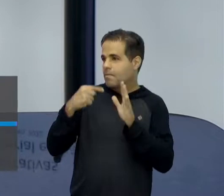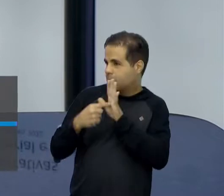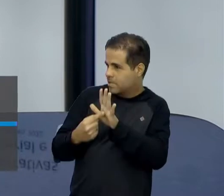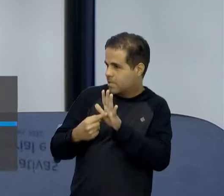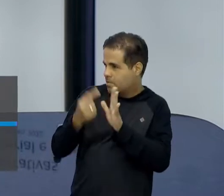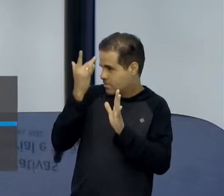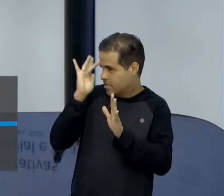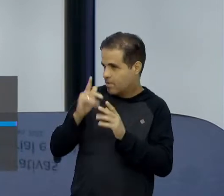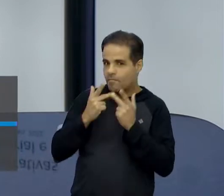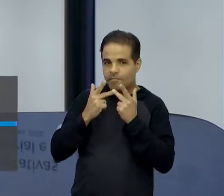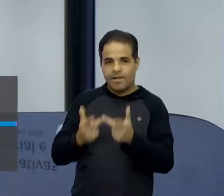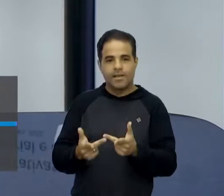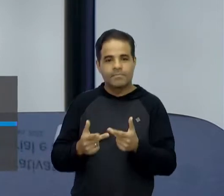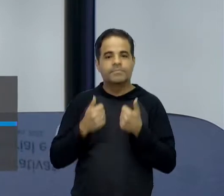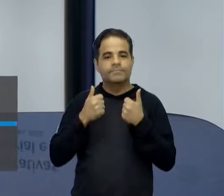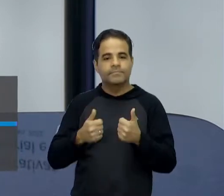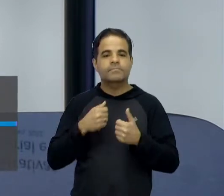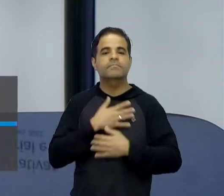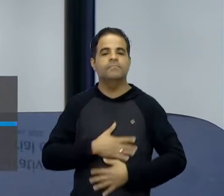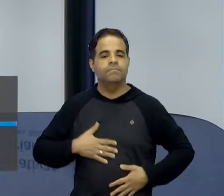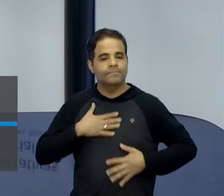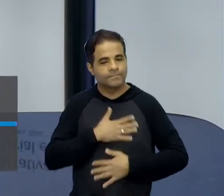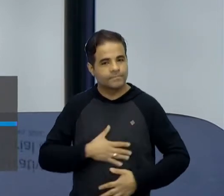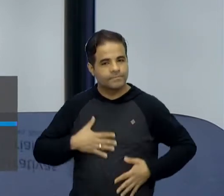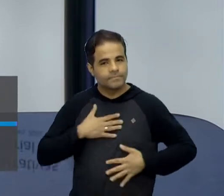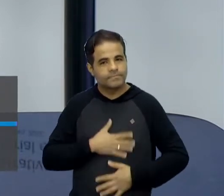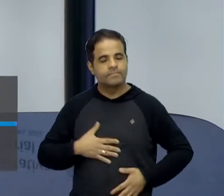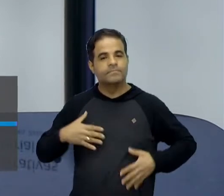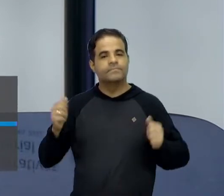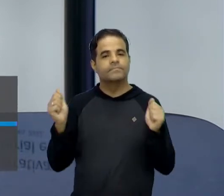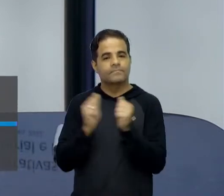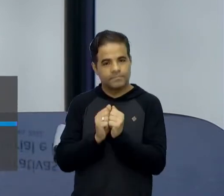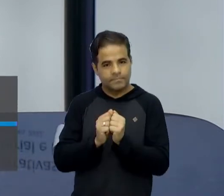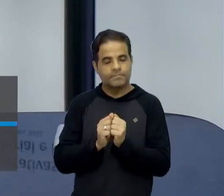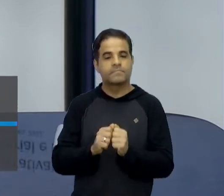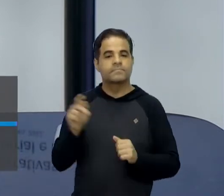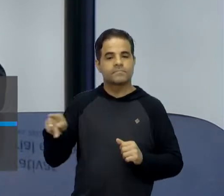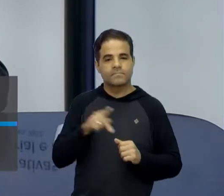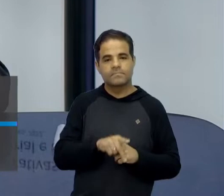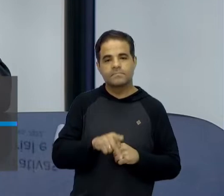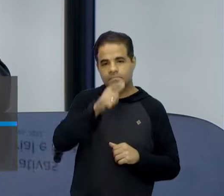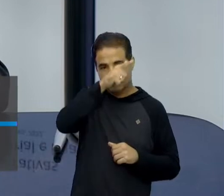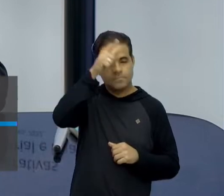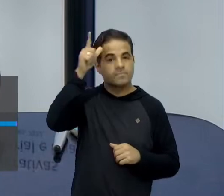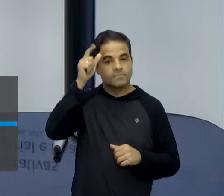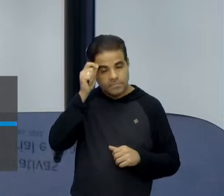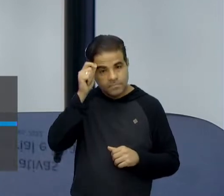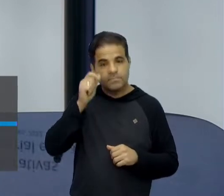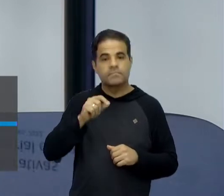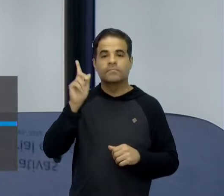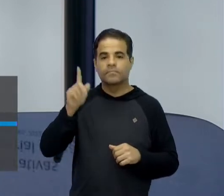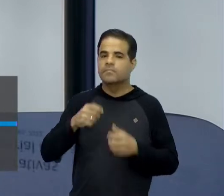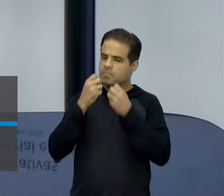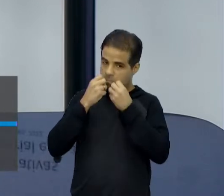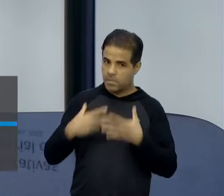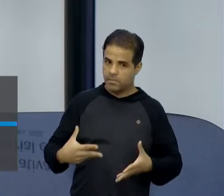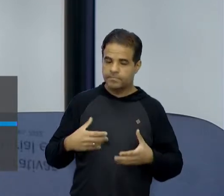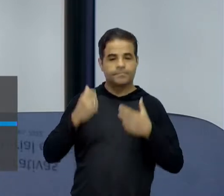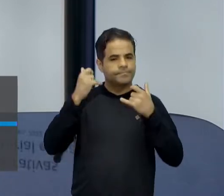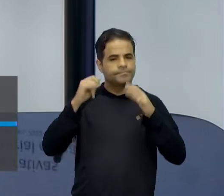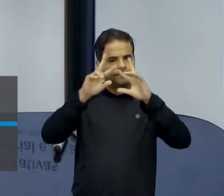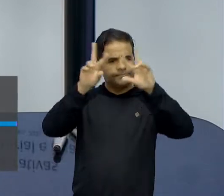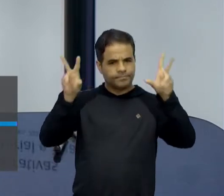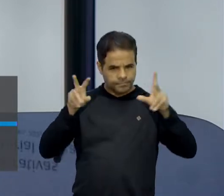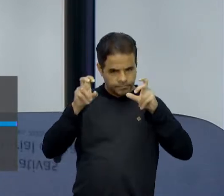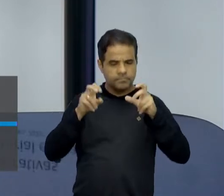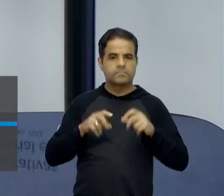faço. Mas é um prazer enorme estar aqui, professor Alcides Guerreiro. É muito bom falar de um